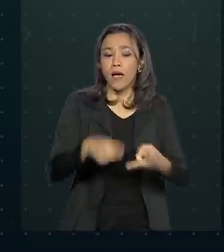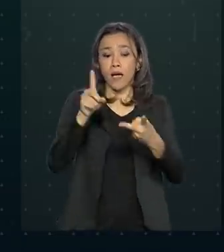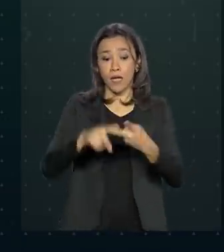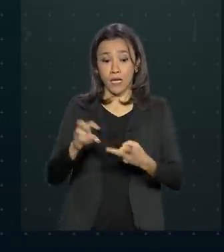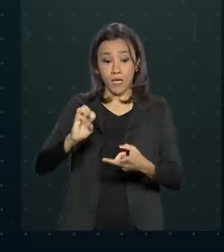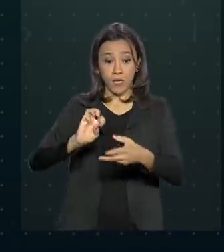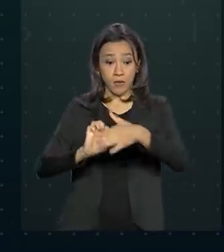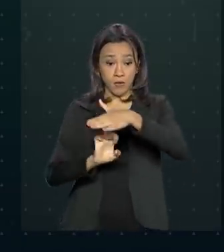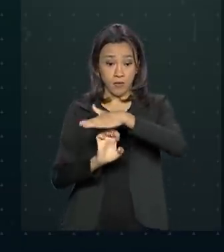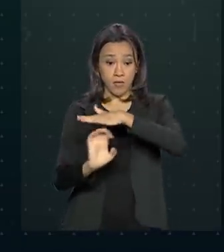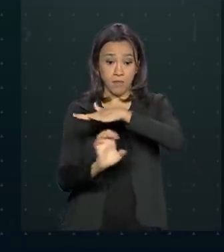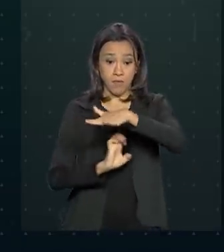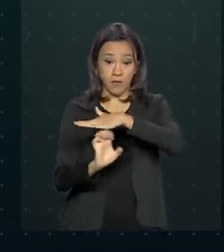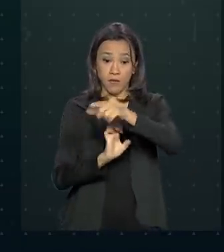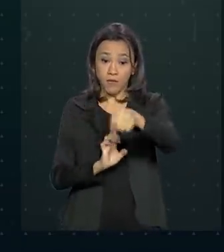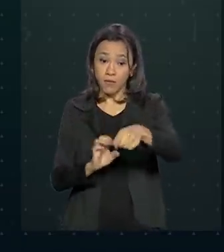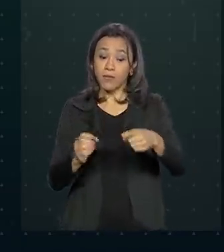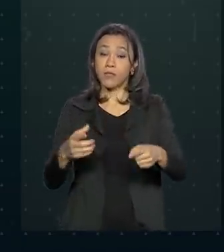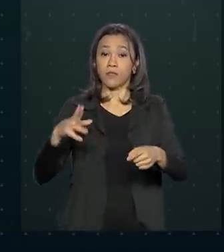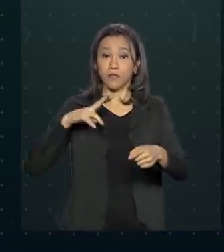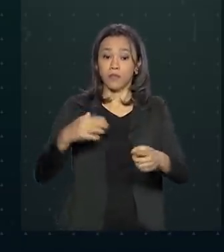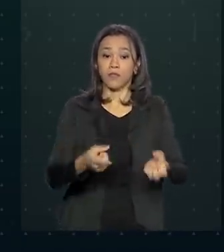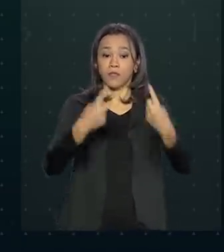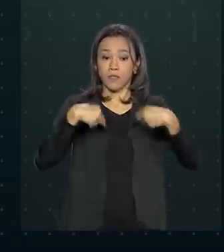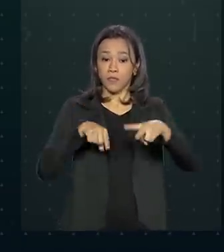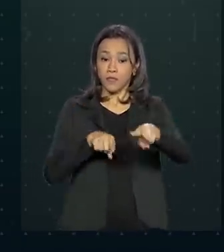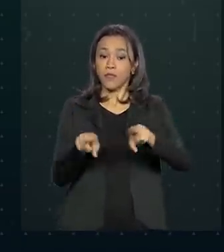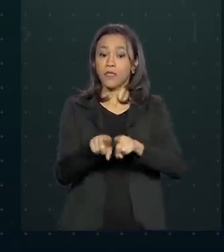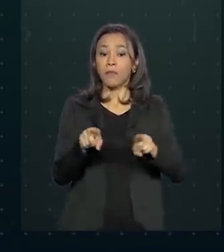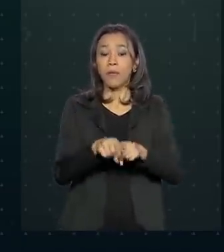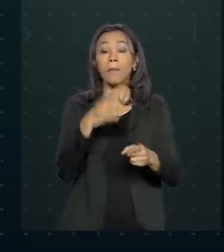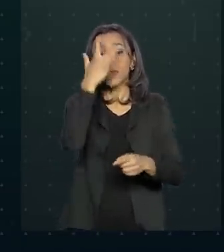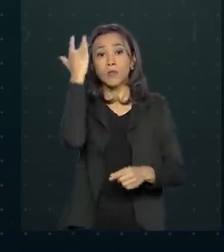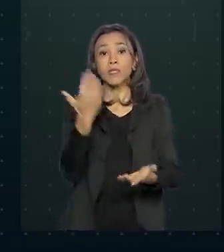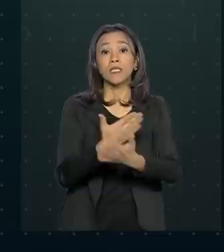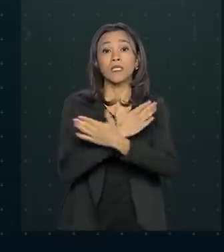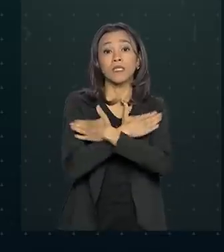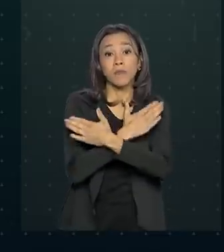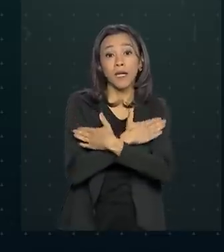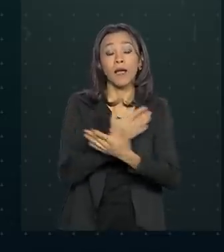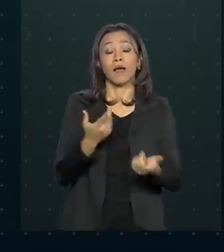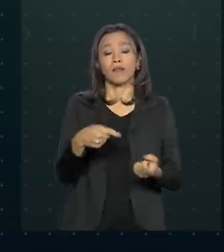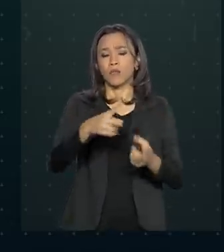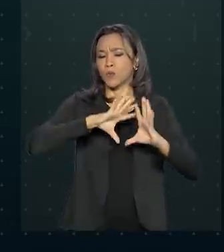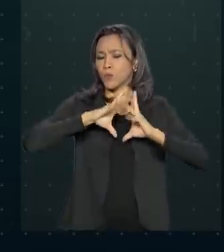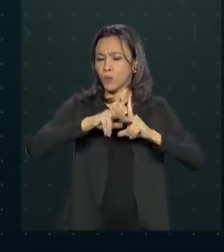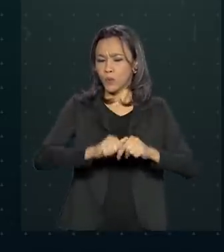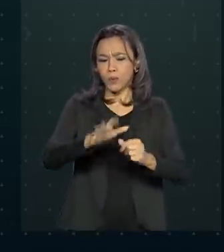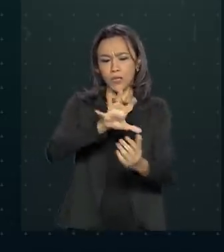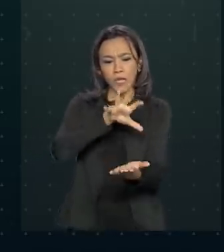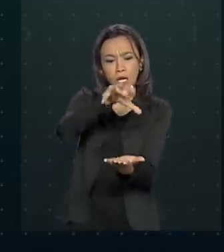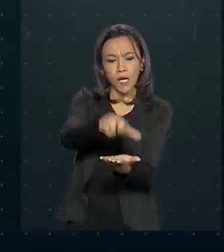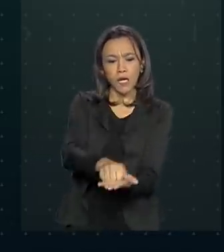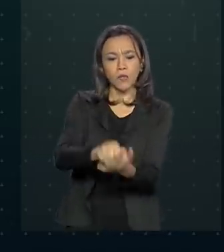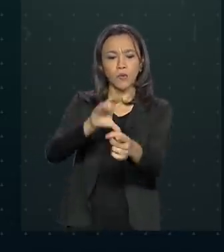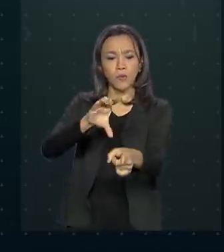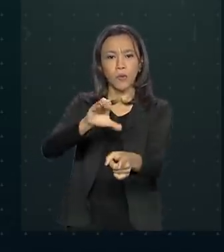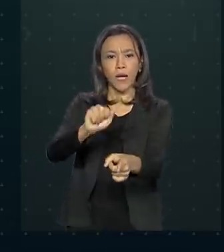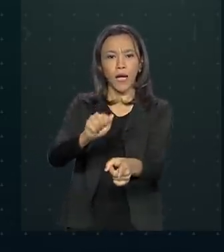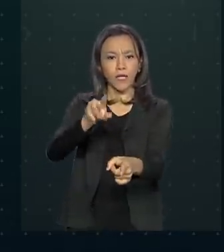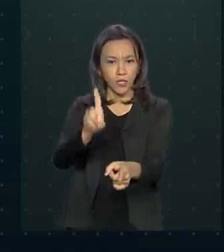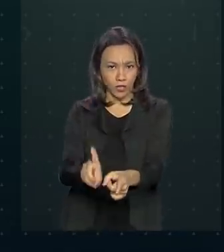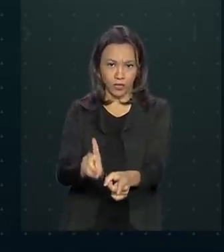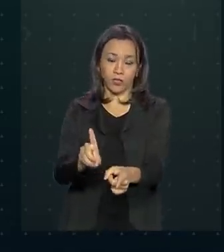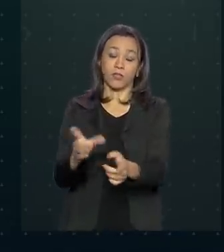contribuintes individuais da Previdência Social e desempregados, todos inscritos no Cadastro Único do Governo Federal.